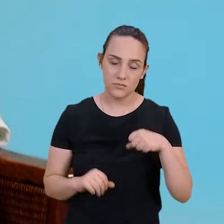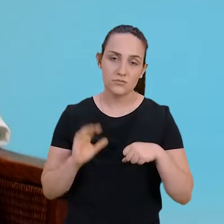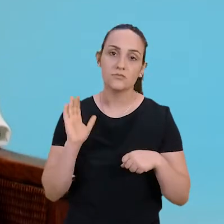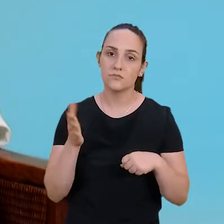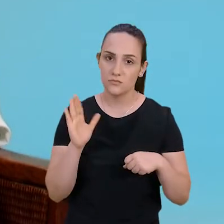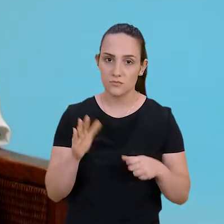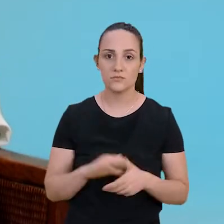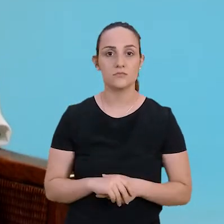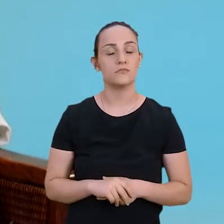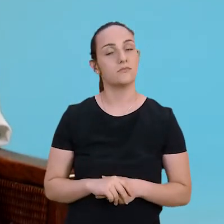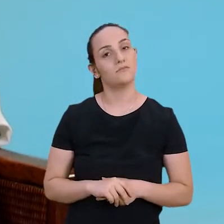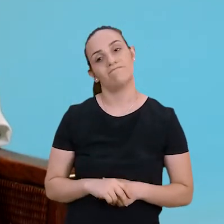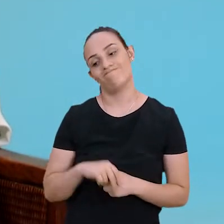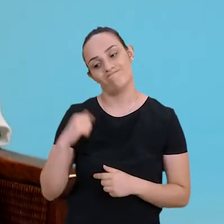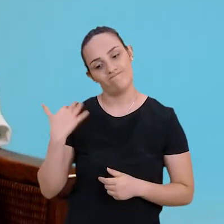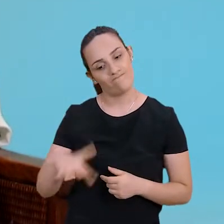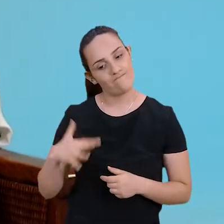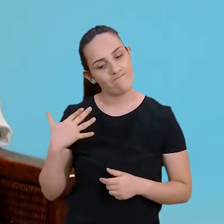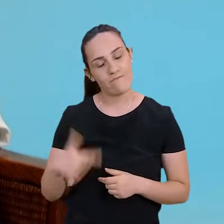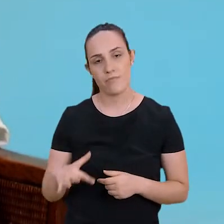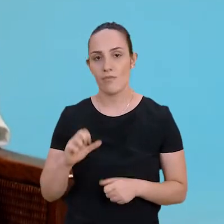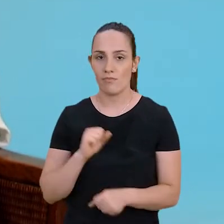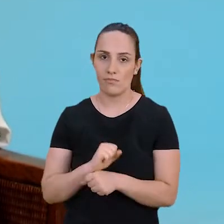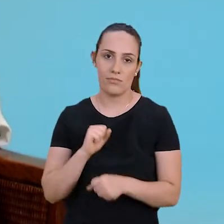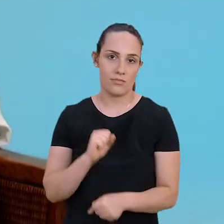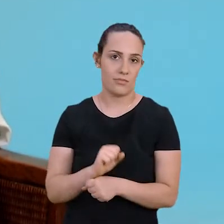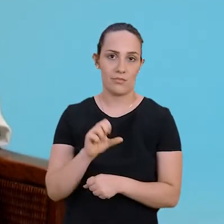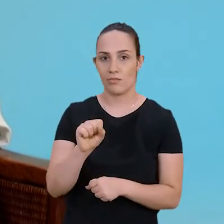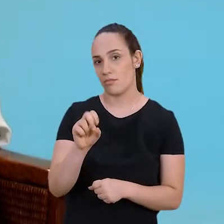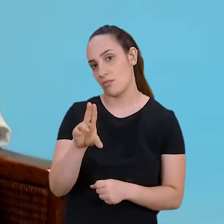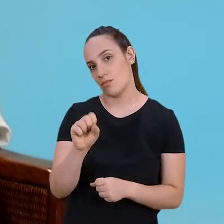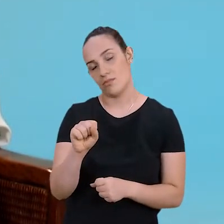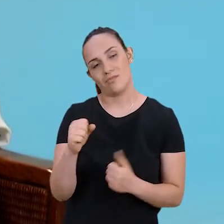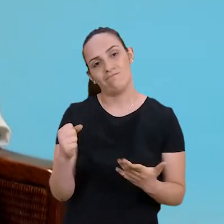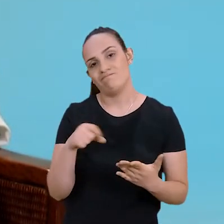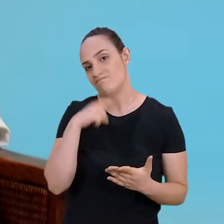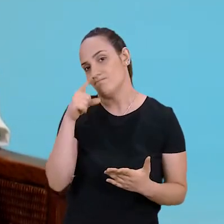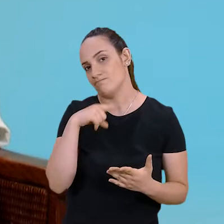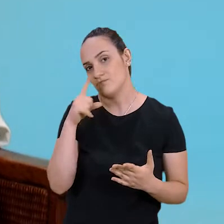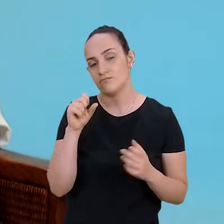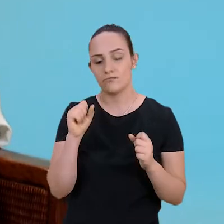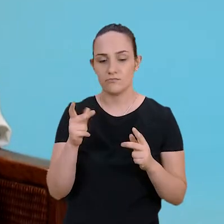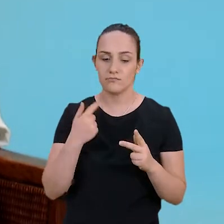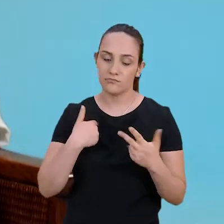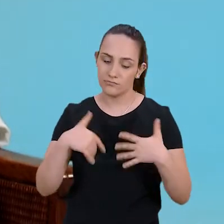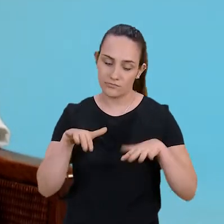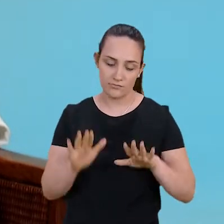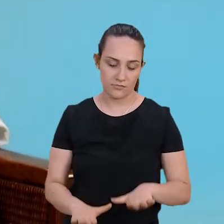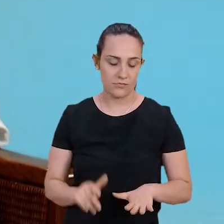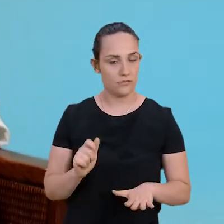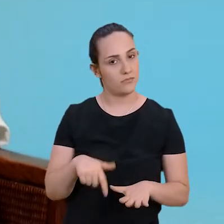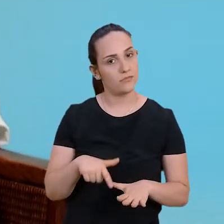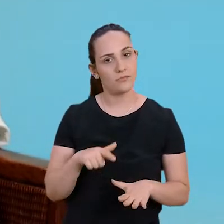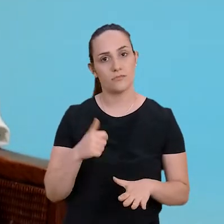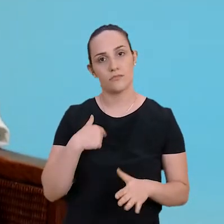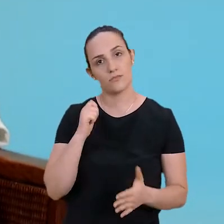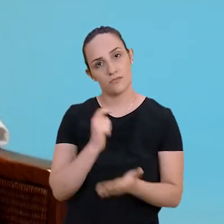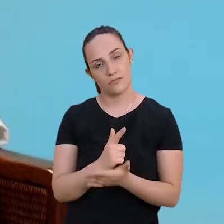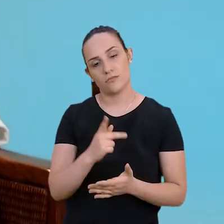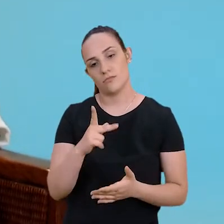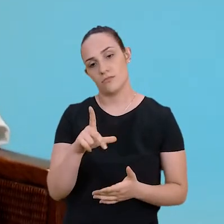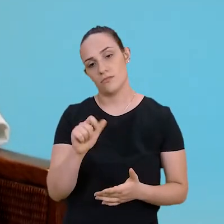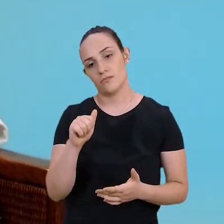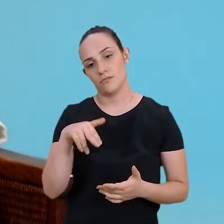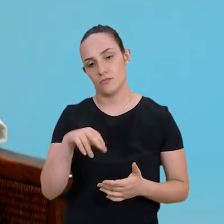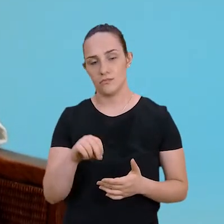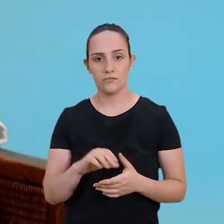né? E assim, depender, né, do SUS, que é complicadíssimo, eu optei por ficar por aqui e pagar um plano, né? E